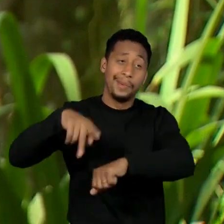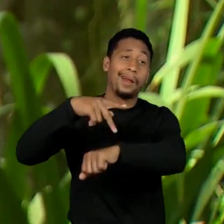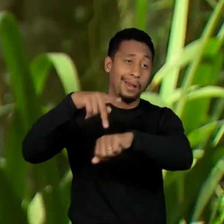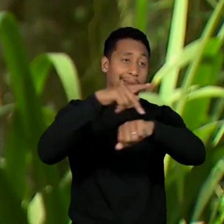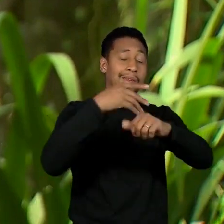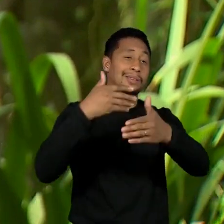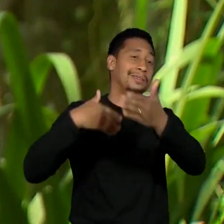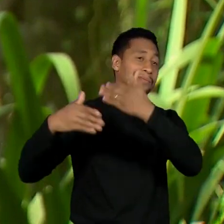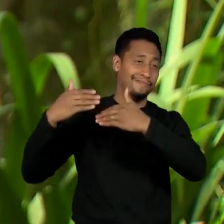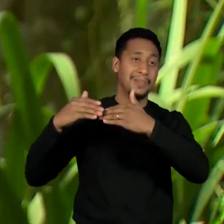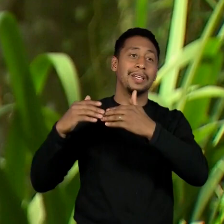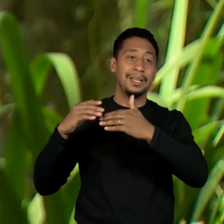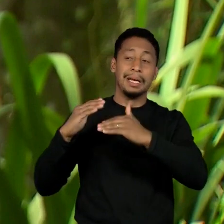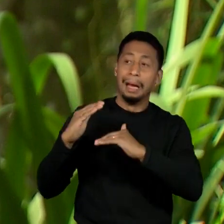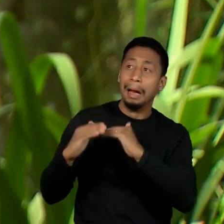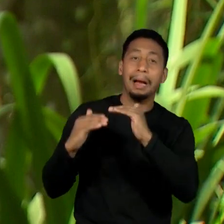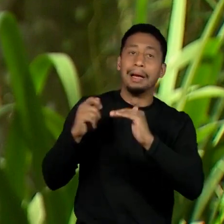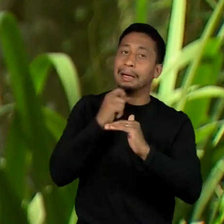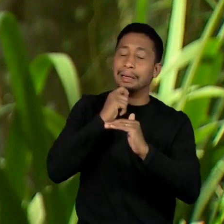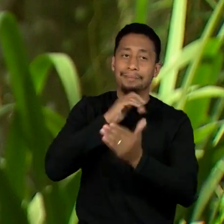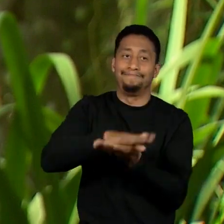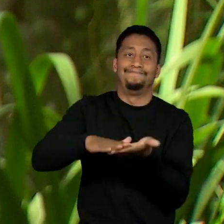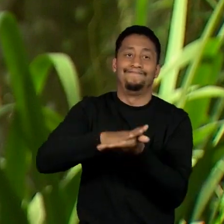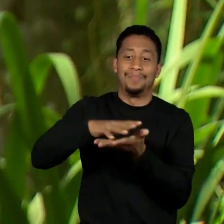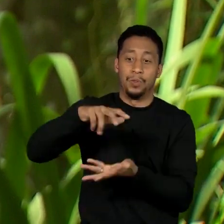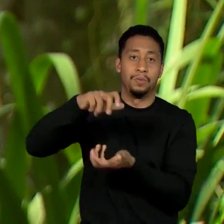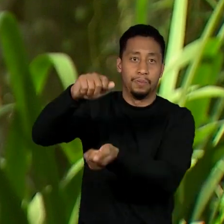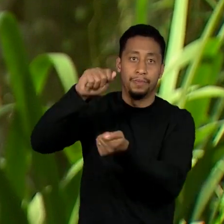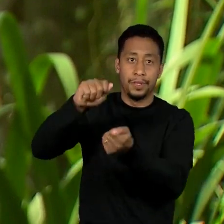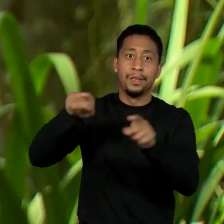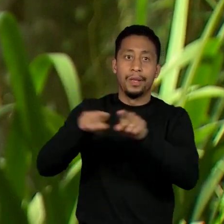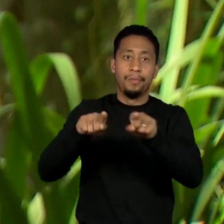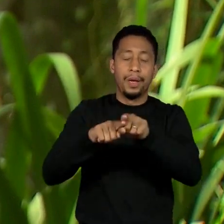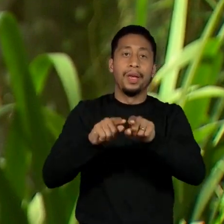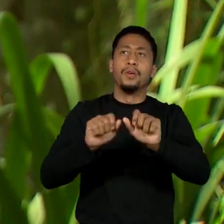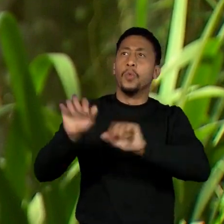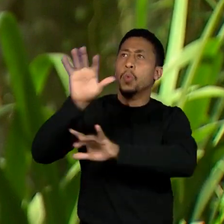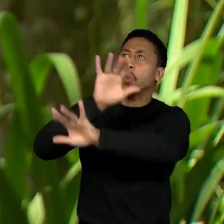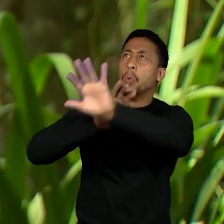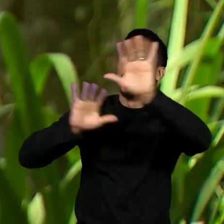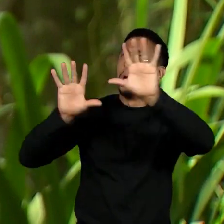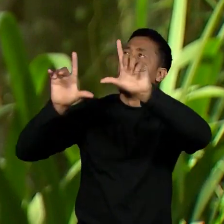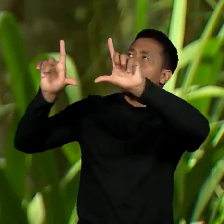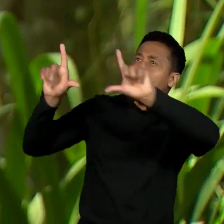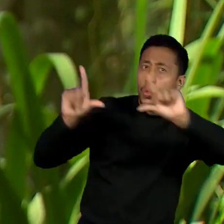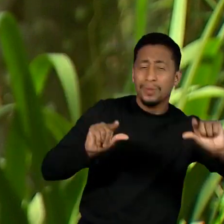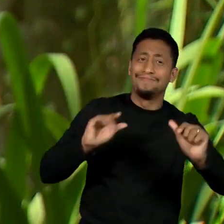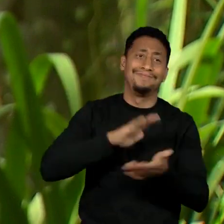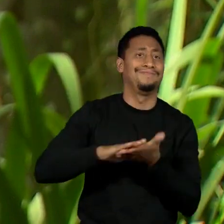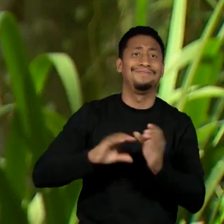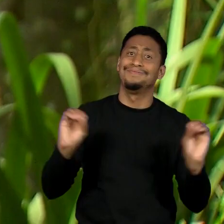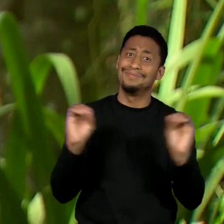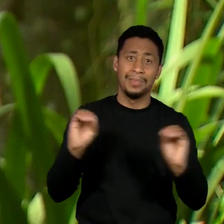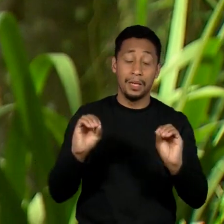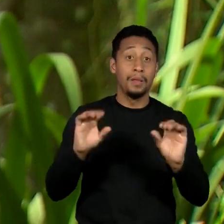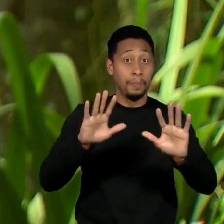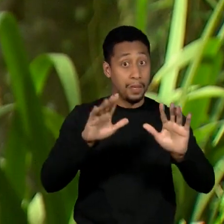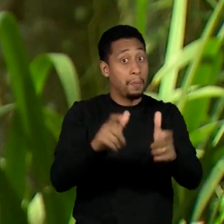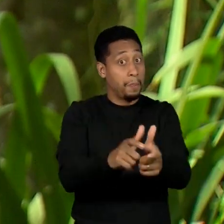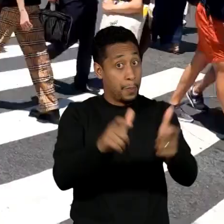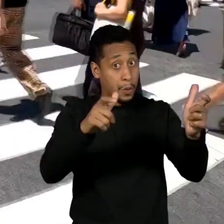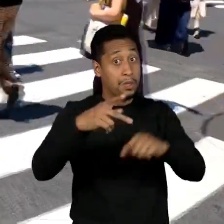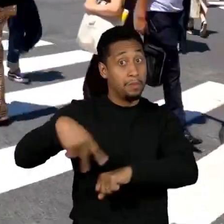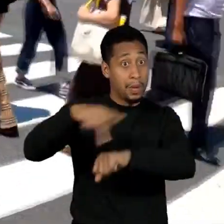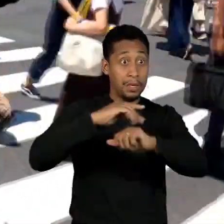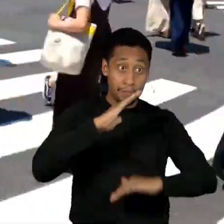na descarbonização da sua economia e isto vai requerer um recurso que a maior parte dos países em desenvolvimento